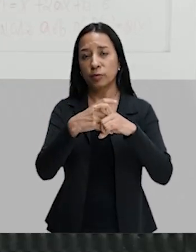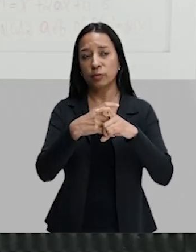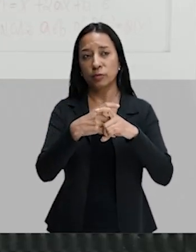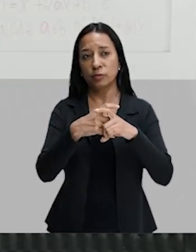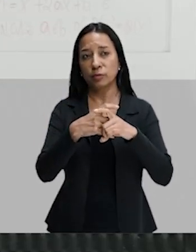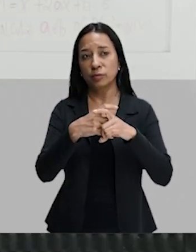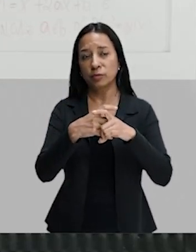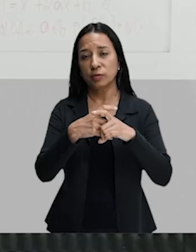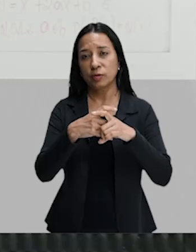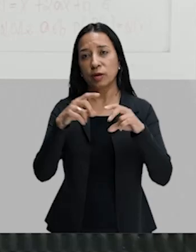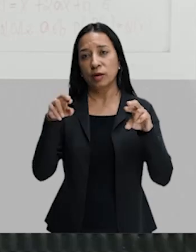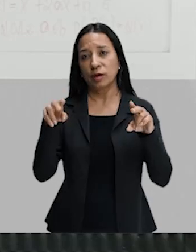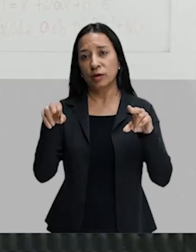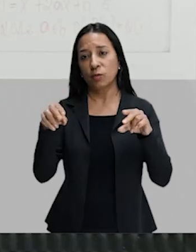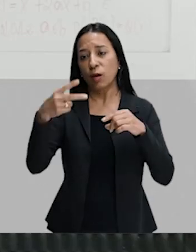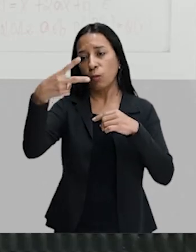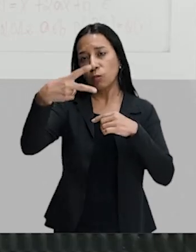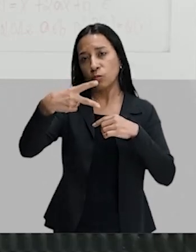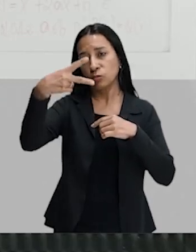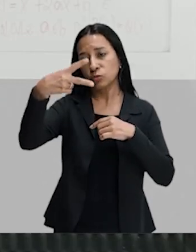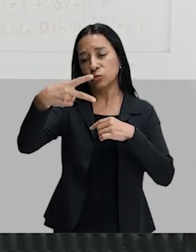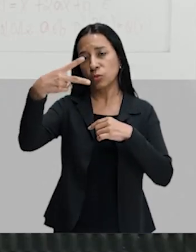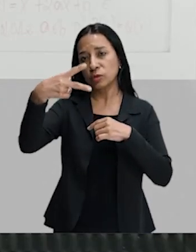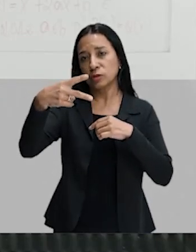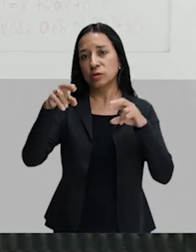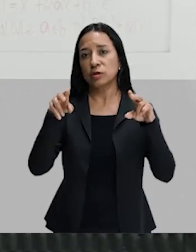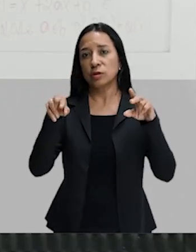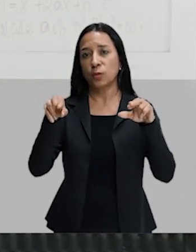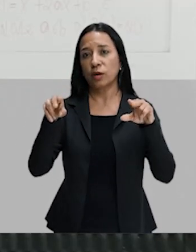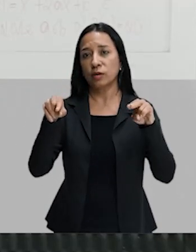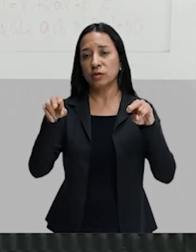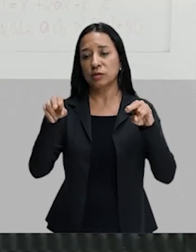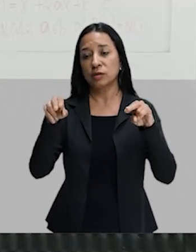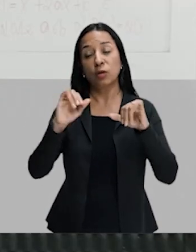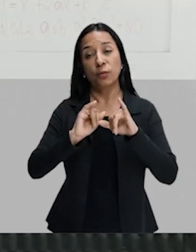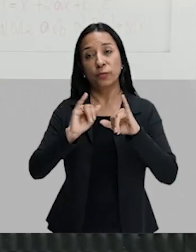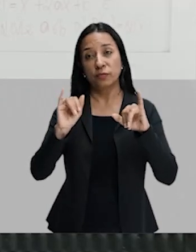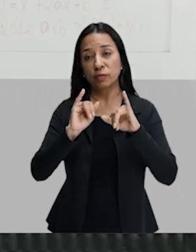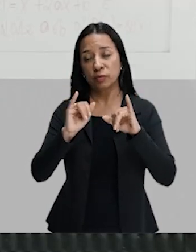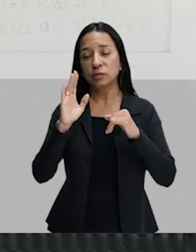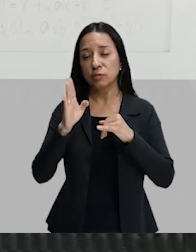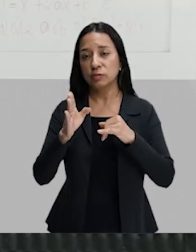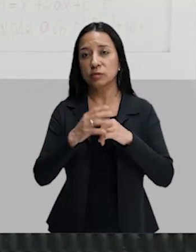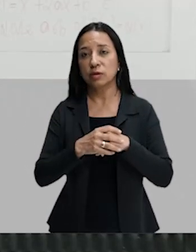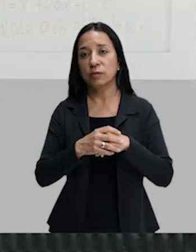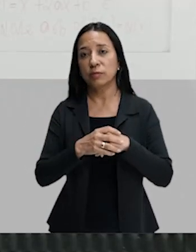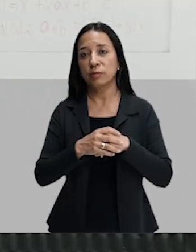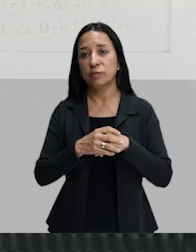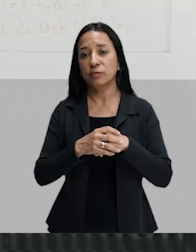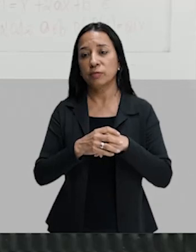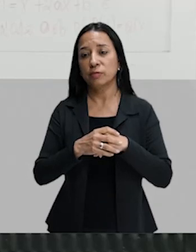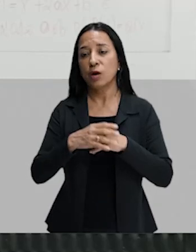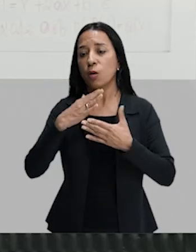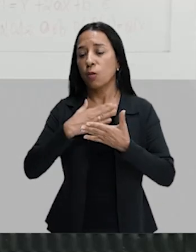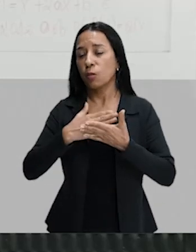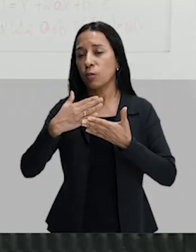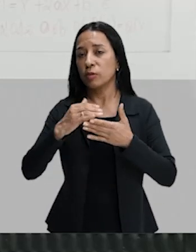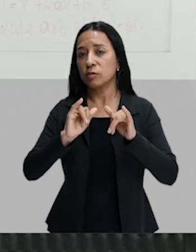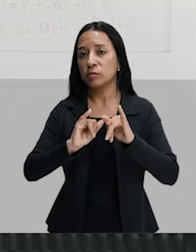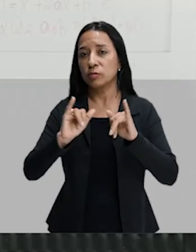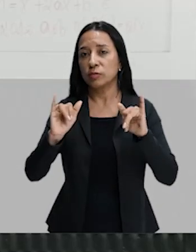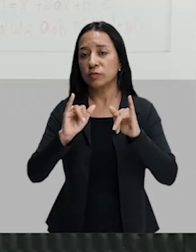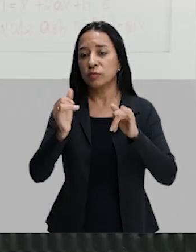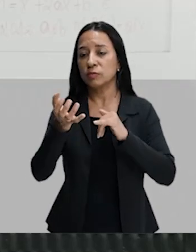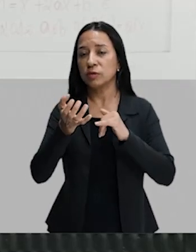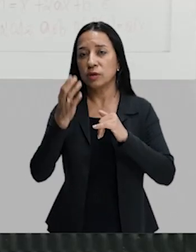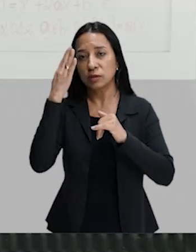é idêntico a esse polinômio. Tá? Isso já é uma informação. A partir dessa informação, ele